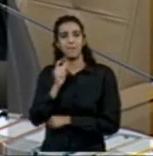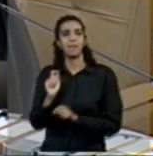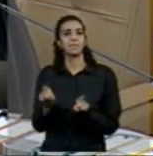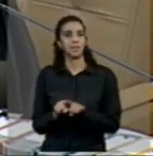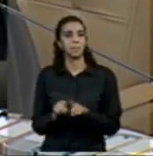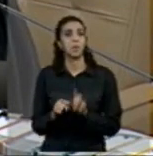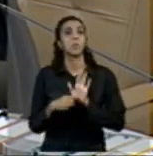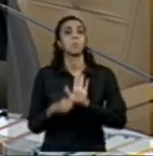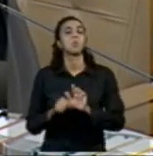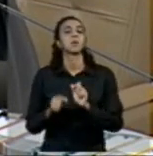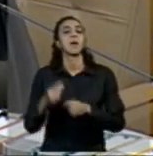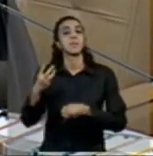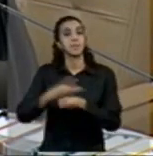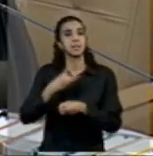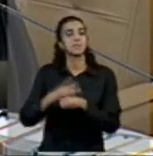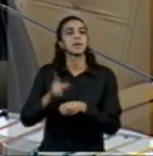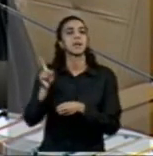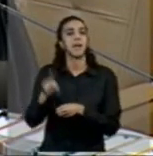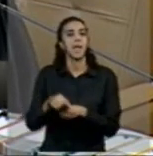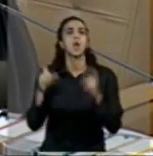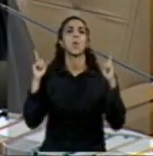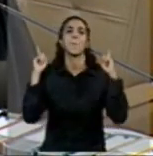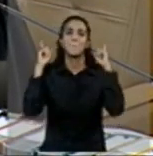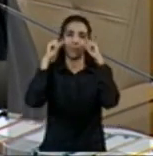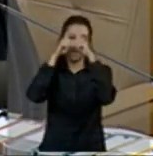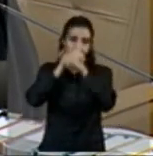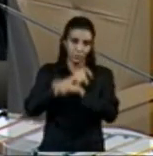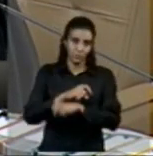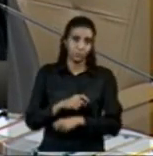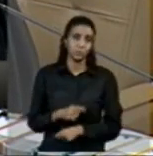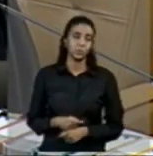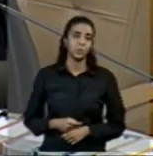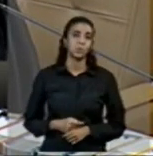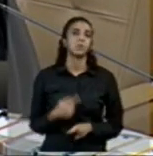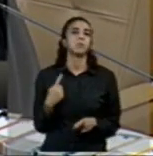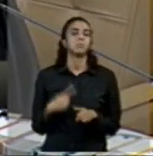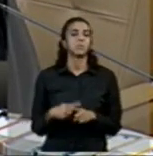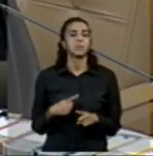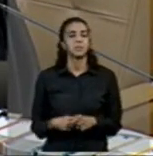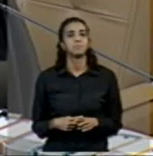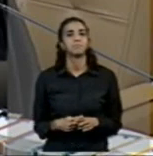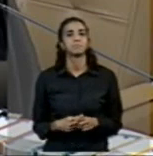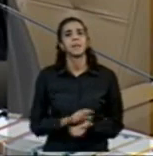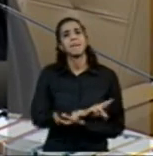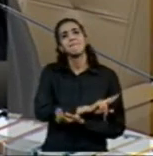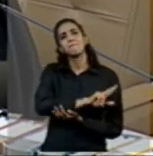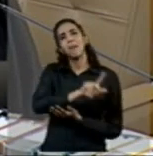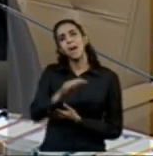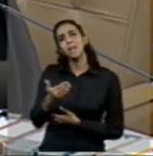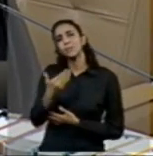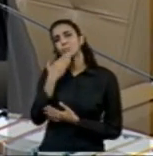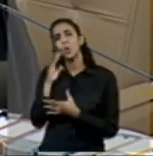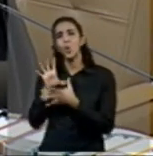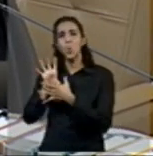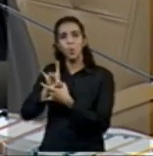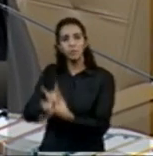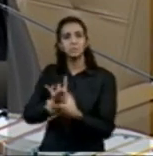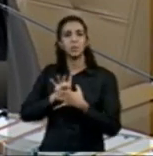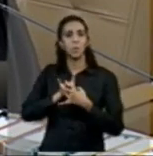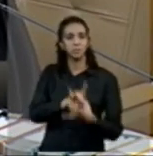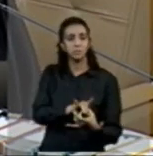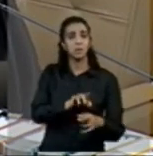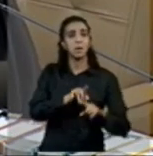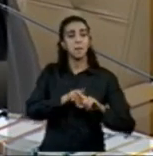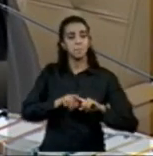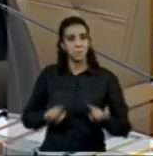a terceirização como um fenômeno complexo que, apesar das suas múltiplas faces, constitui-se em